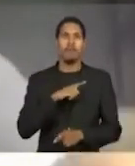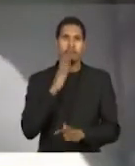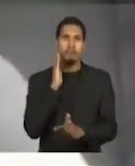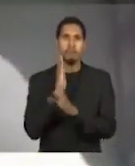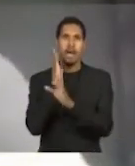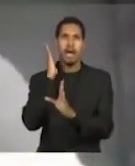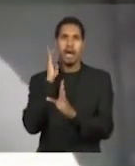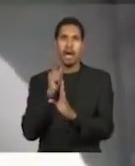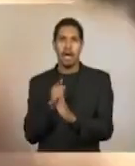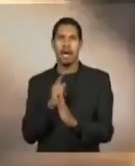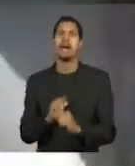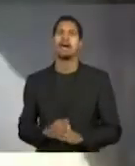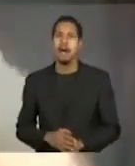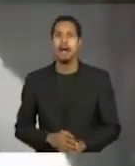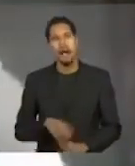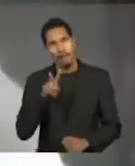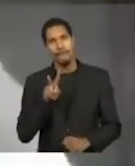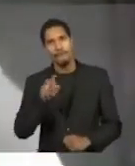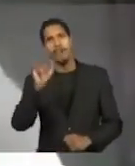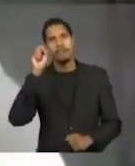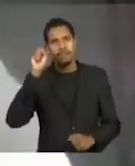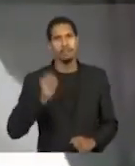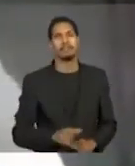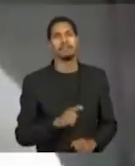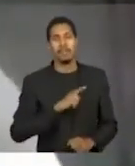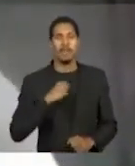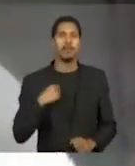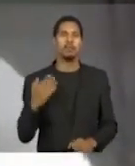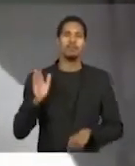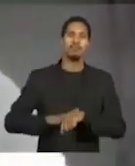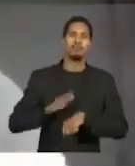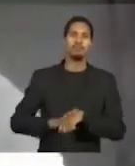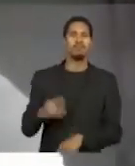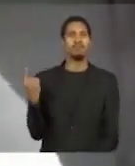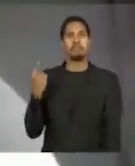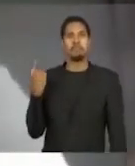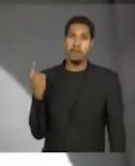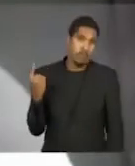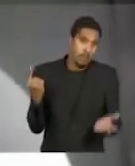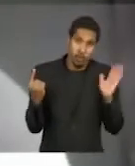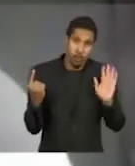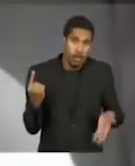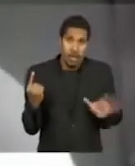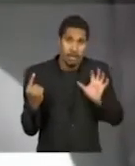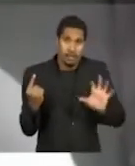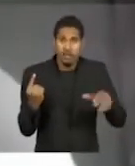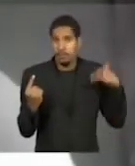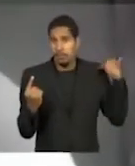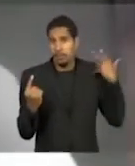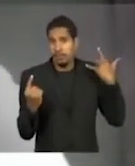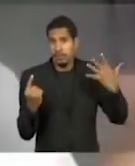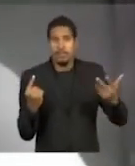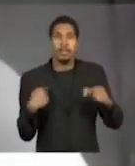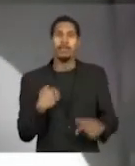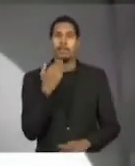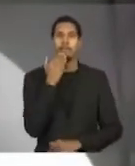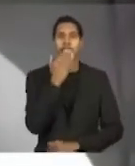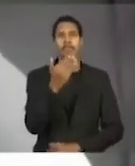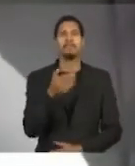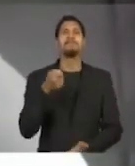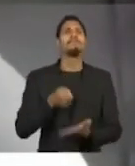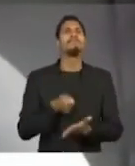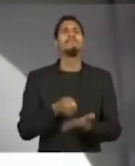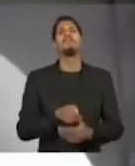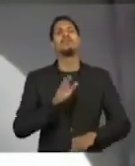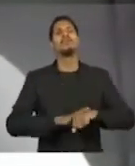identificar algumas dessas questões, com certeza eu serei o primeiro, como sempre fiz, em qualquer governo, a exigir que se